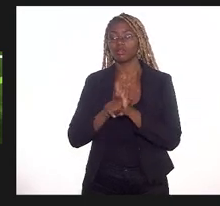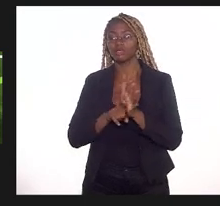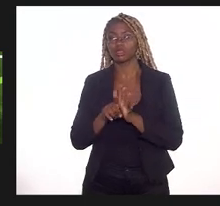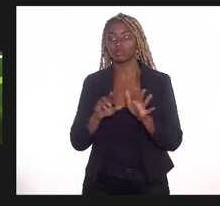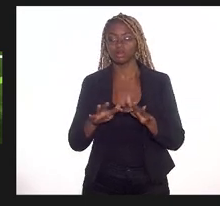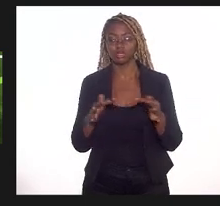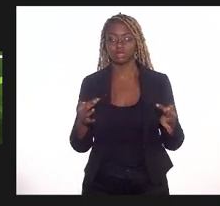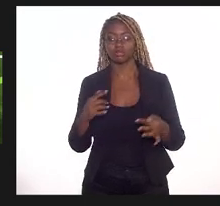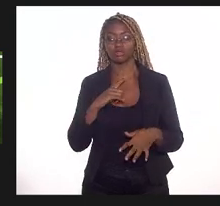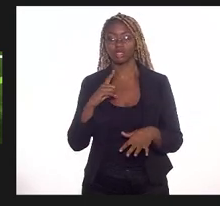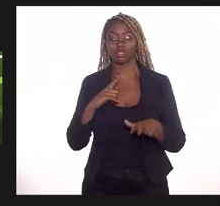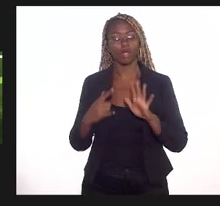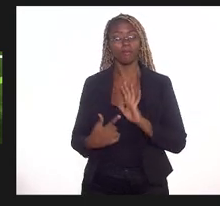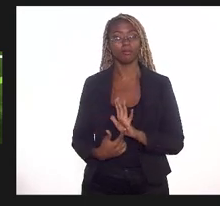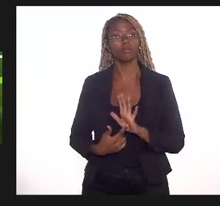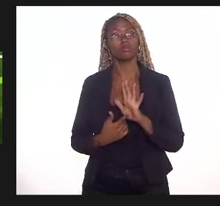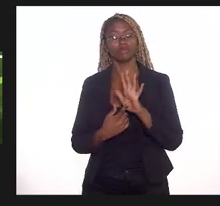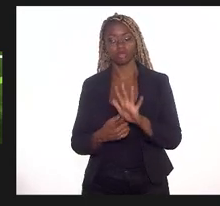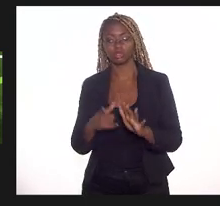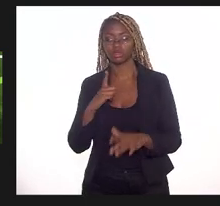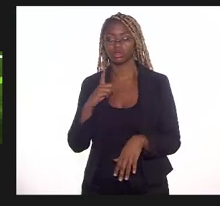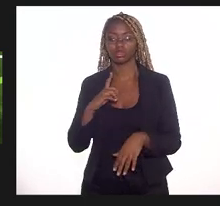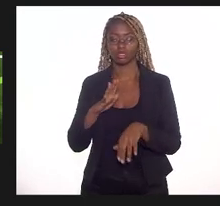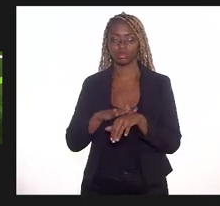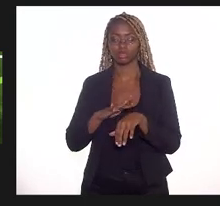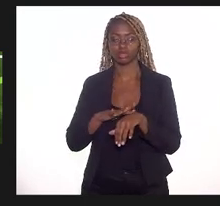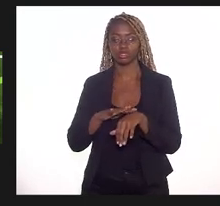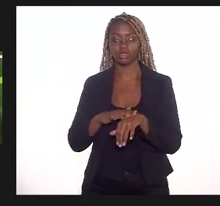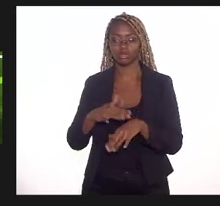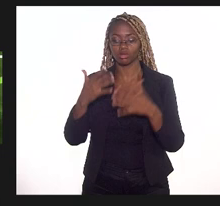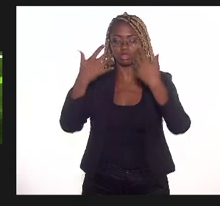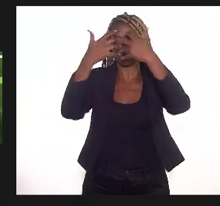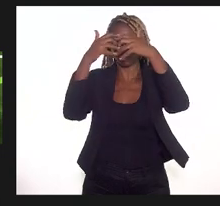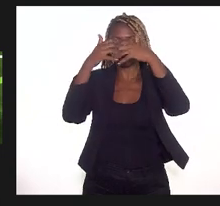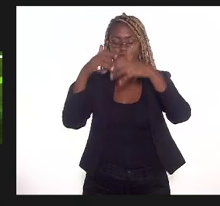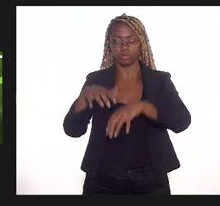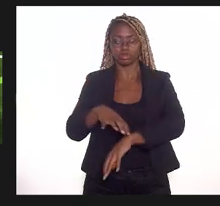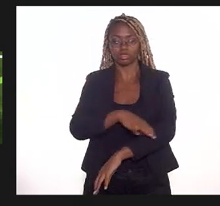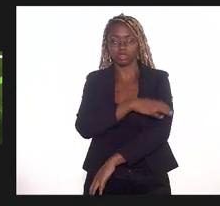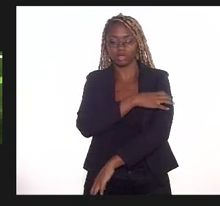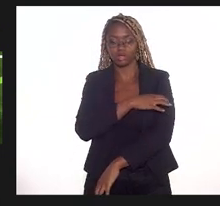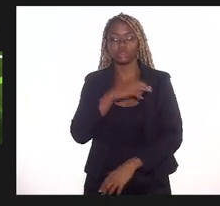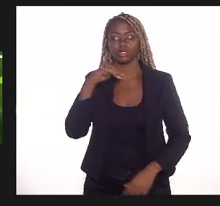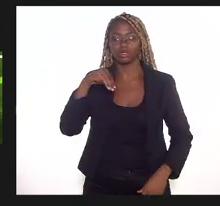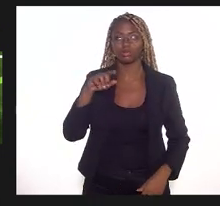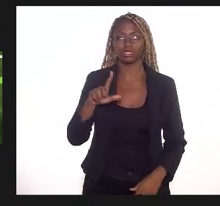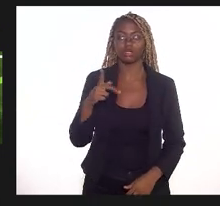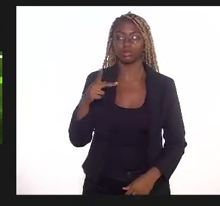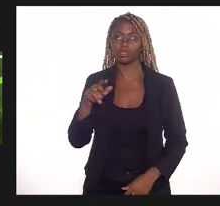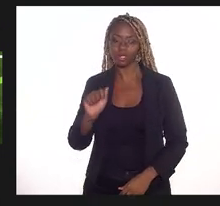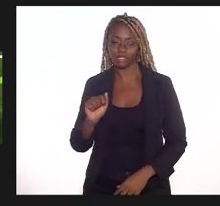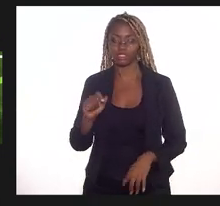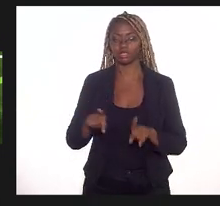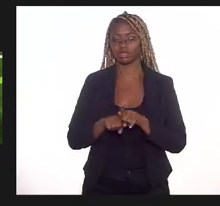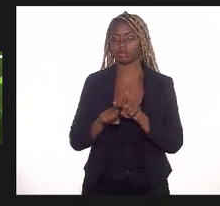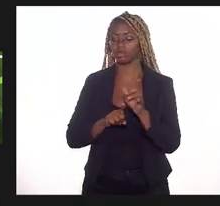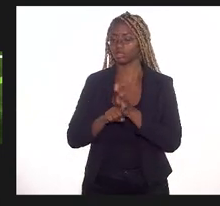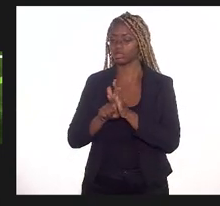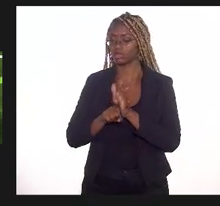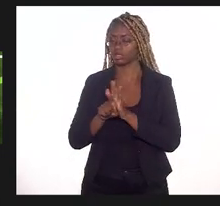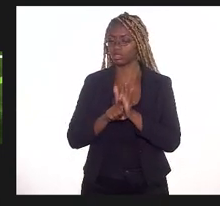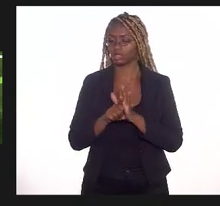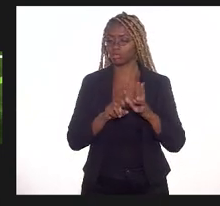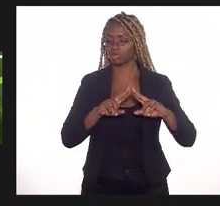um indício de que há ali uma doença neuromuscular. Depois, um NRPA, que é um exame genético não